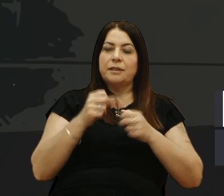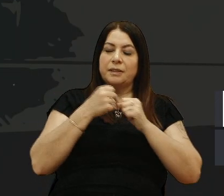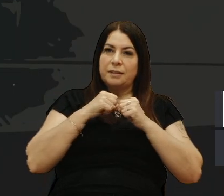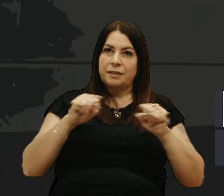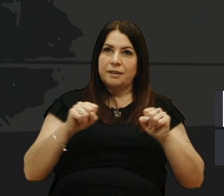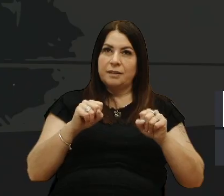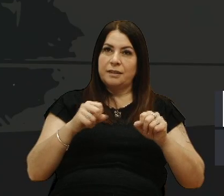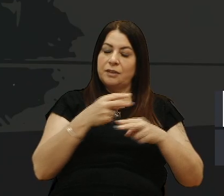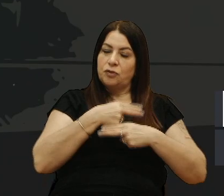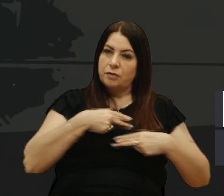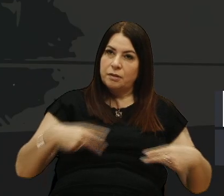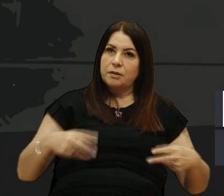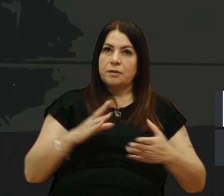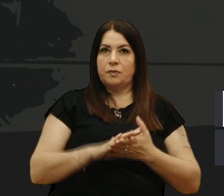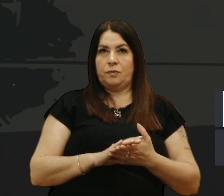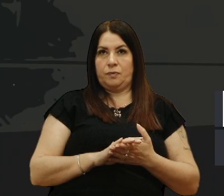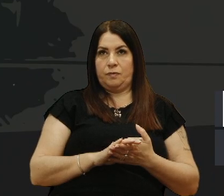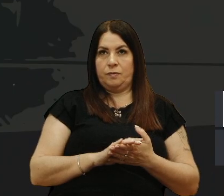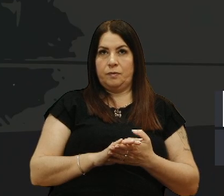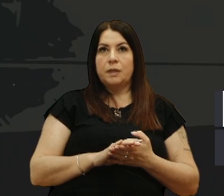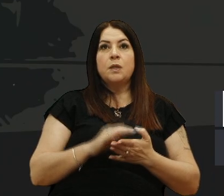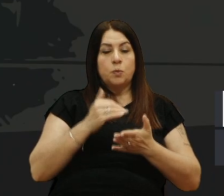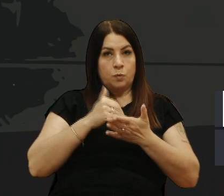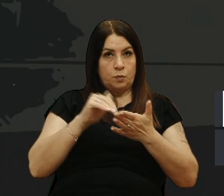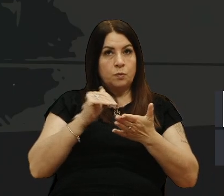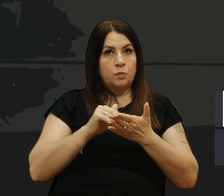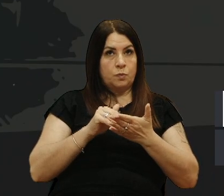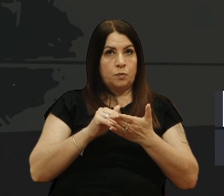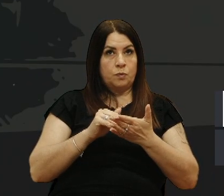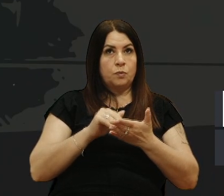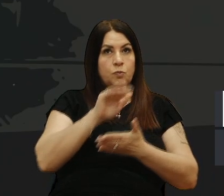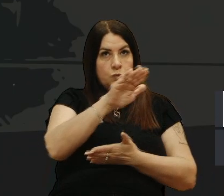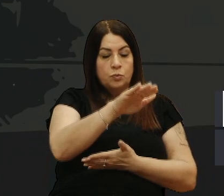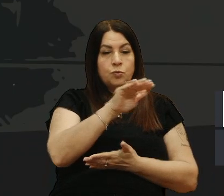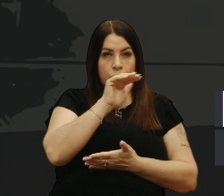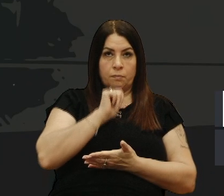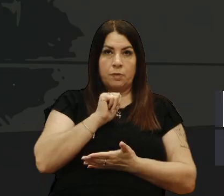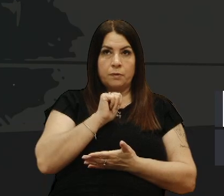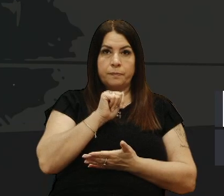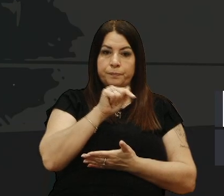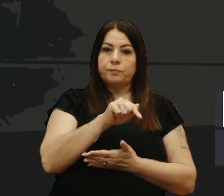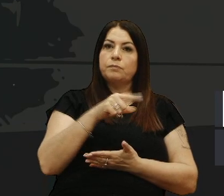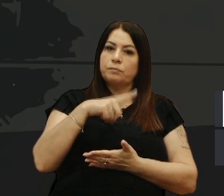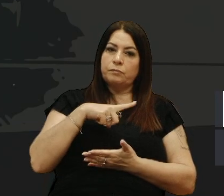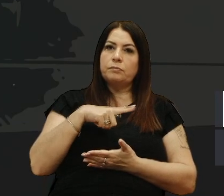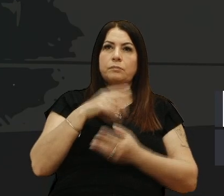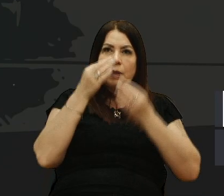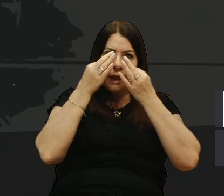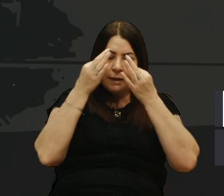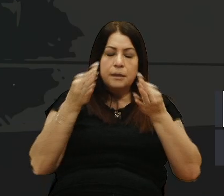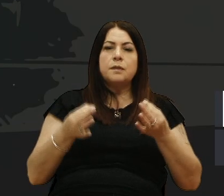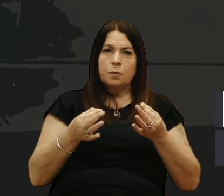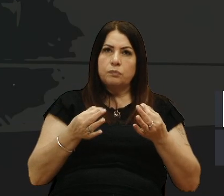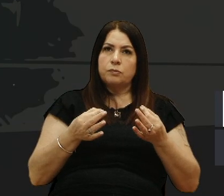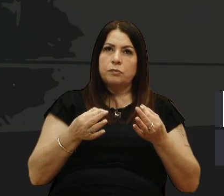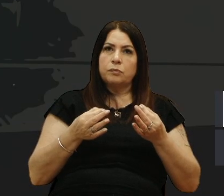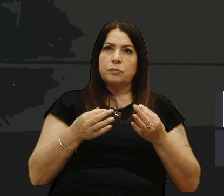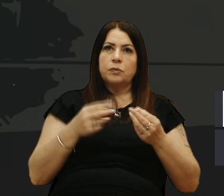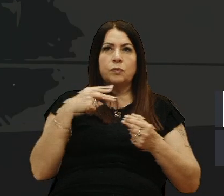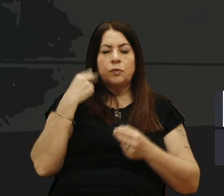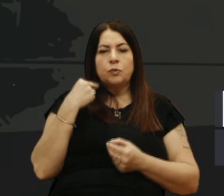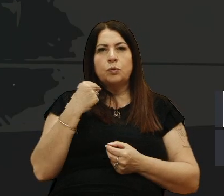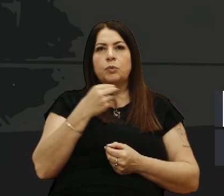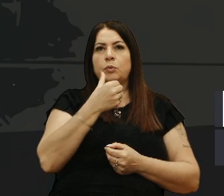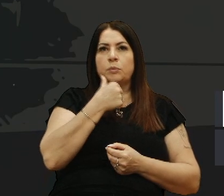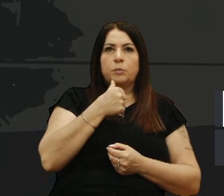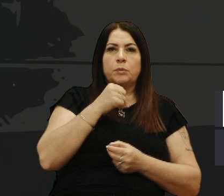de Trânsito, e o secretário, quando acionado, ele tem que dar uma atenção aos